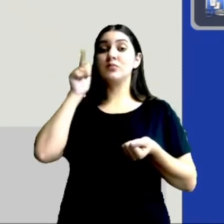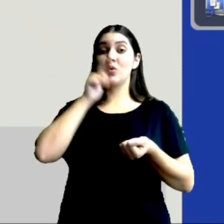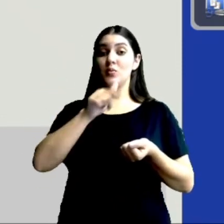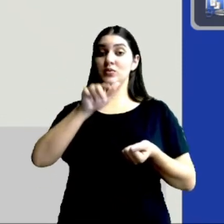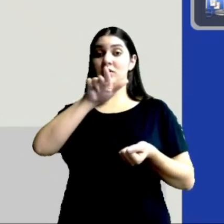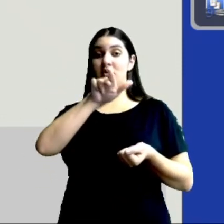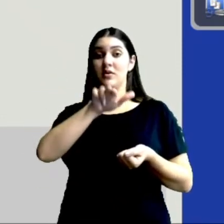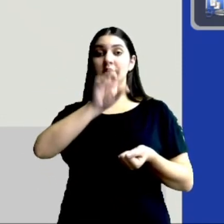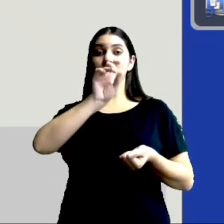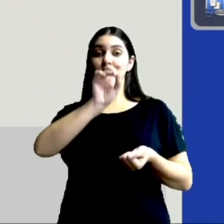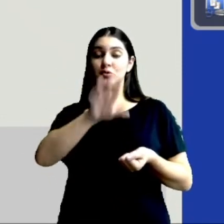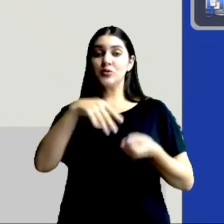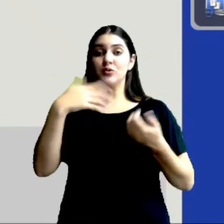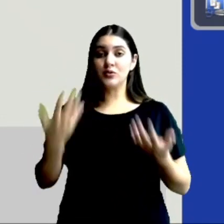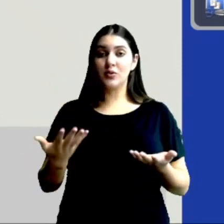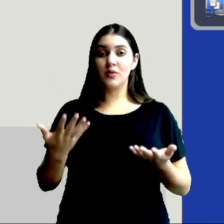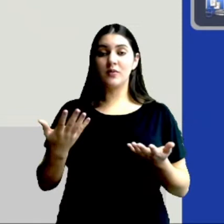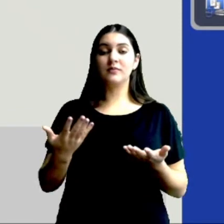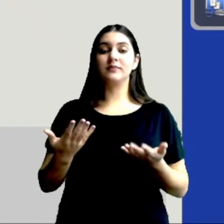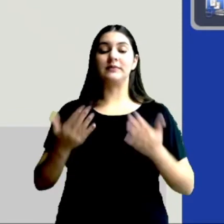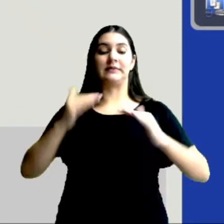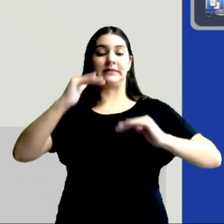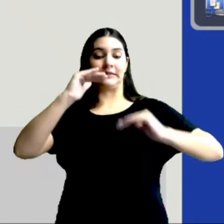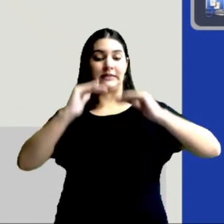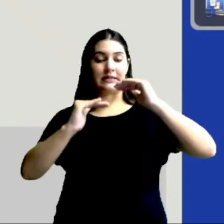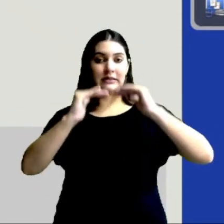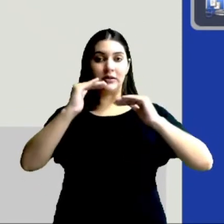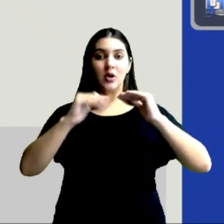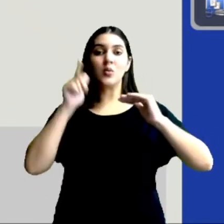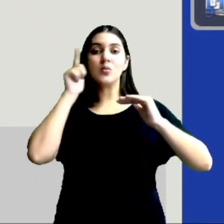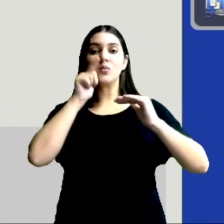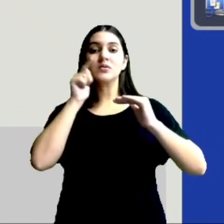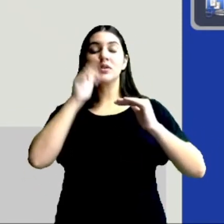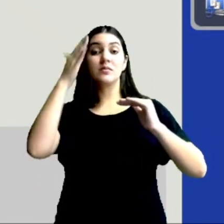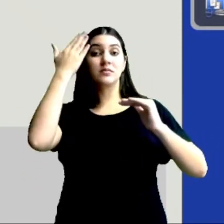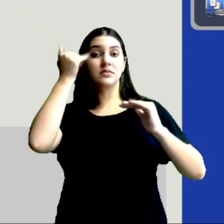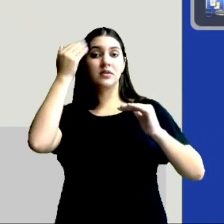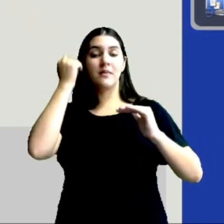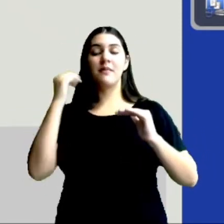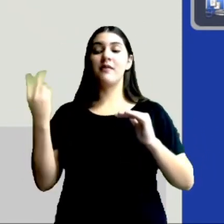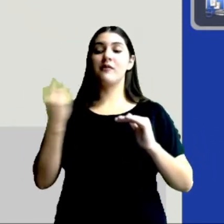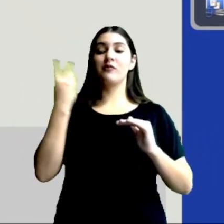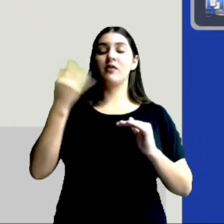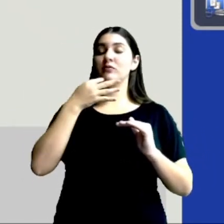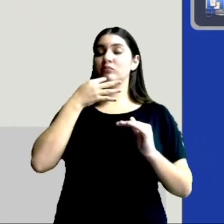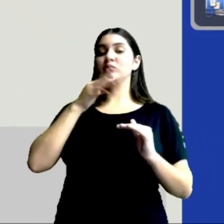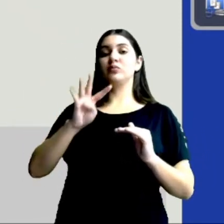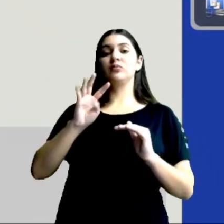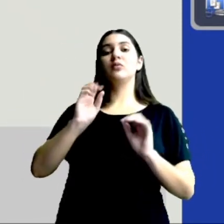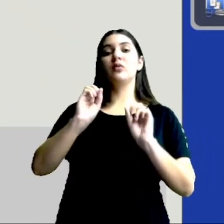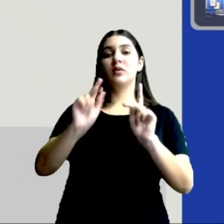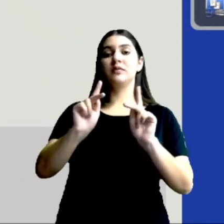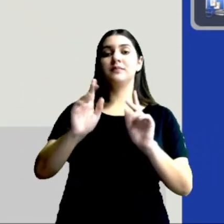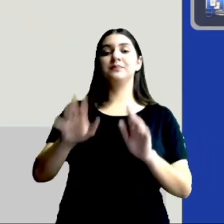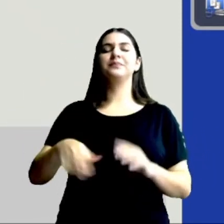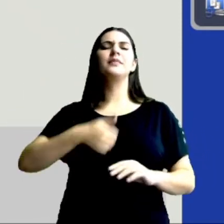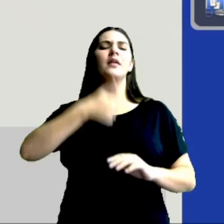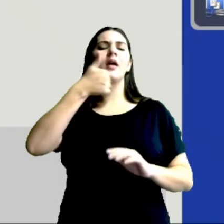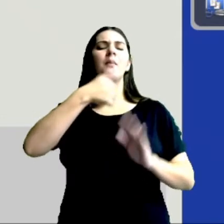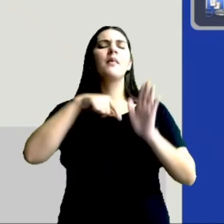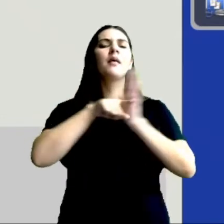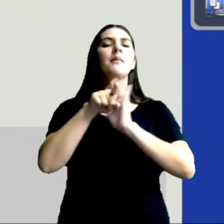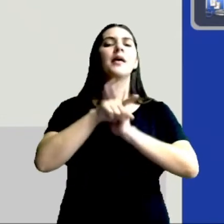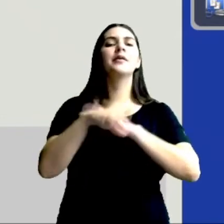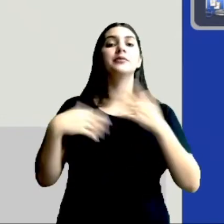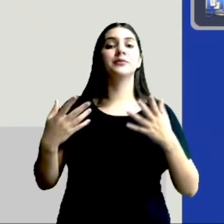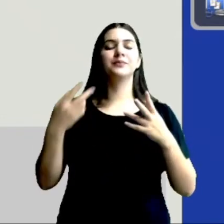E só assim, nas balanças equilibradas, é que a gente consegue descobrir os valores desconhecidos. Então, a primeira questão diz